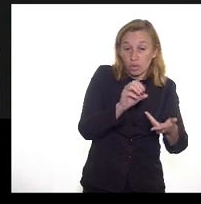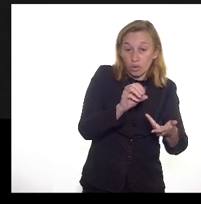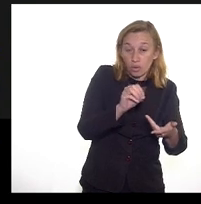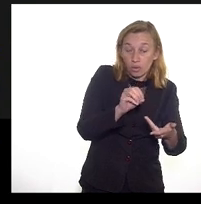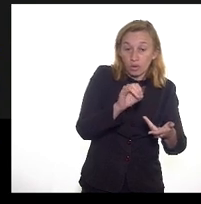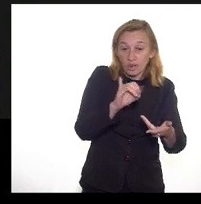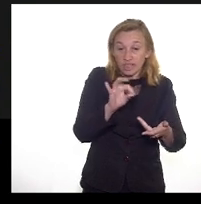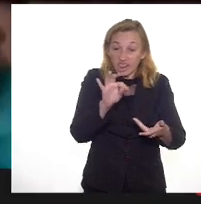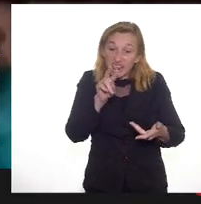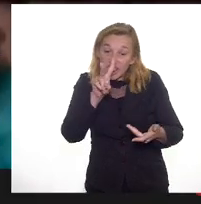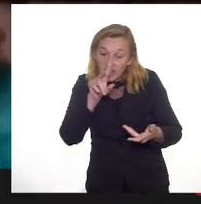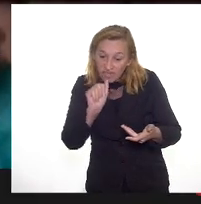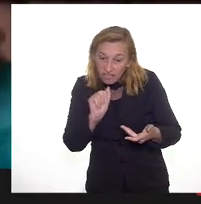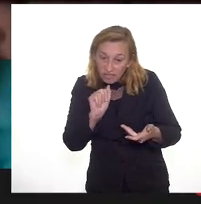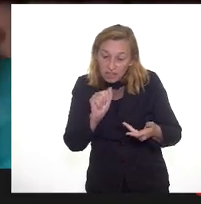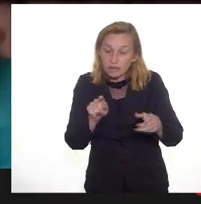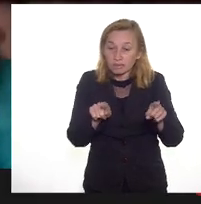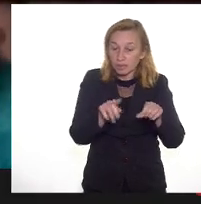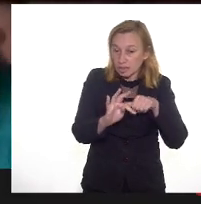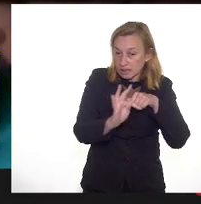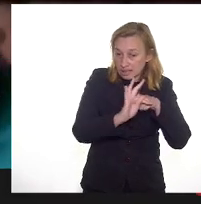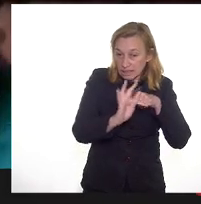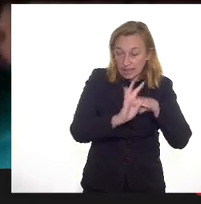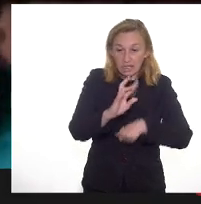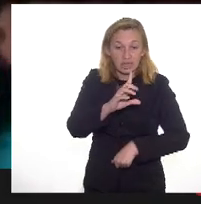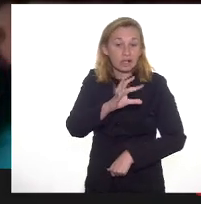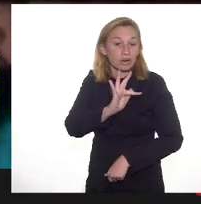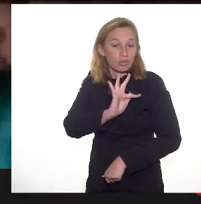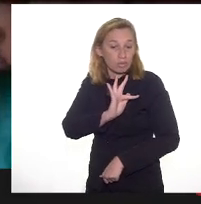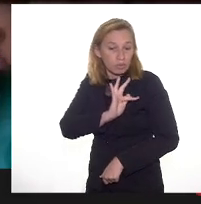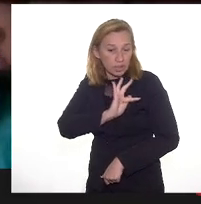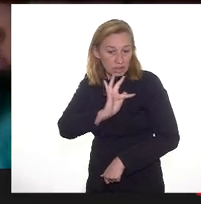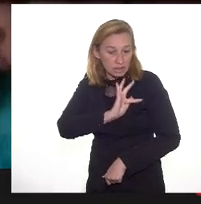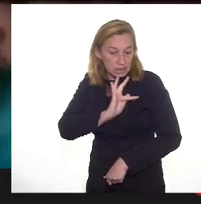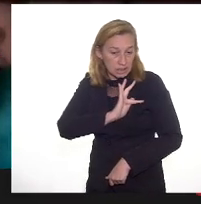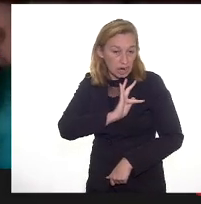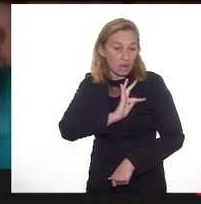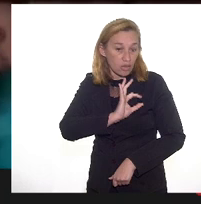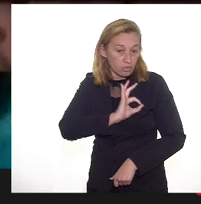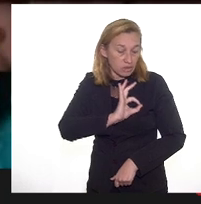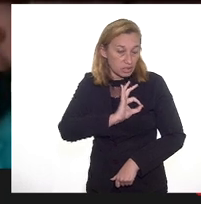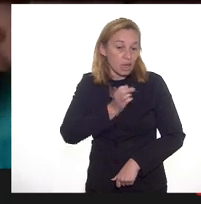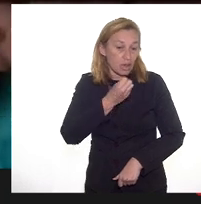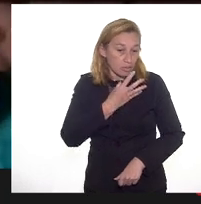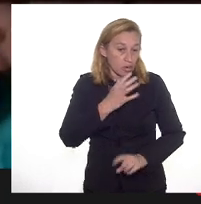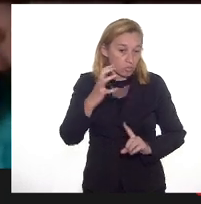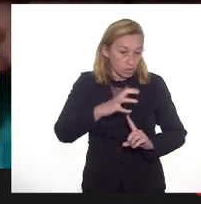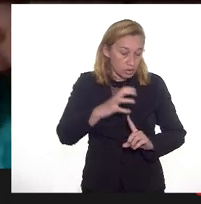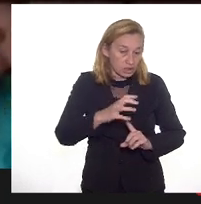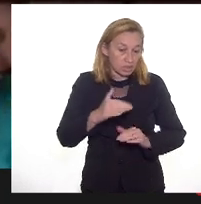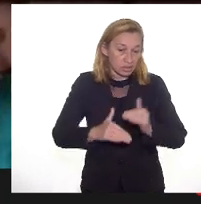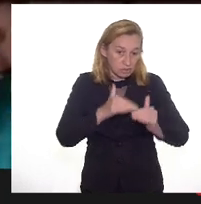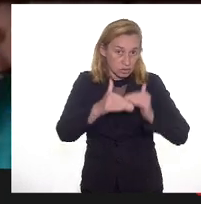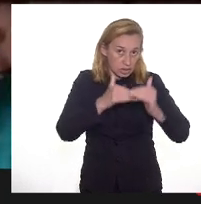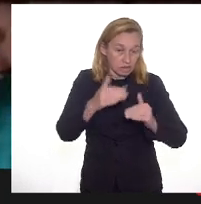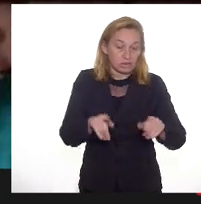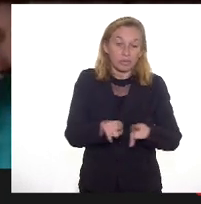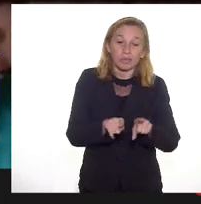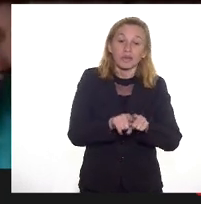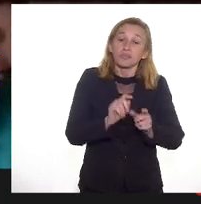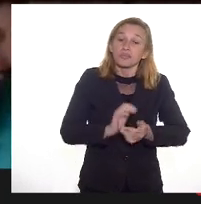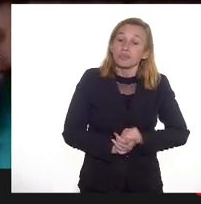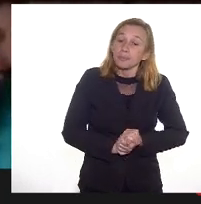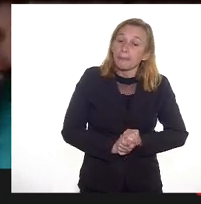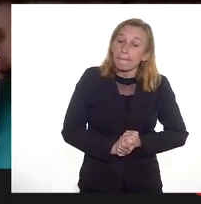oitivas e a própria técnica policial auxilia muito também nesse processo, né?